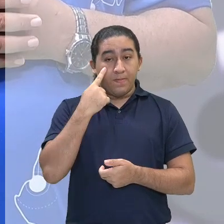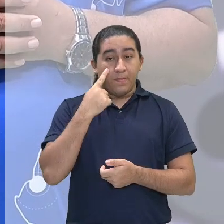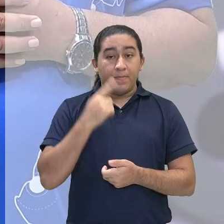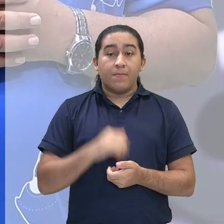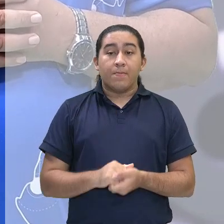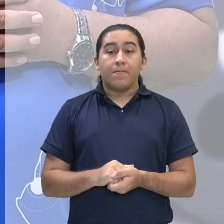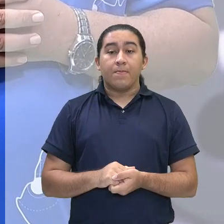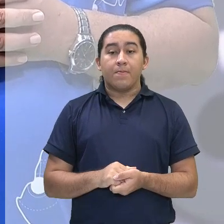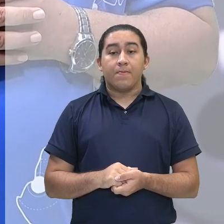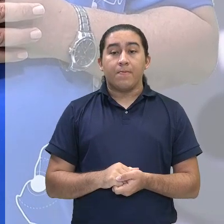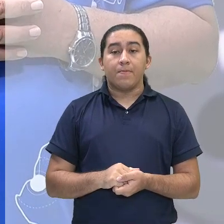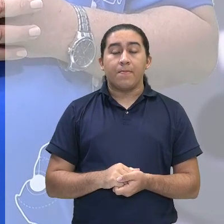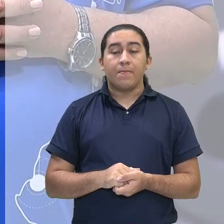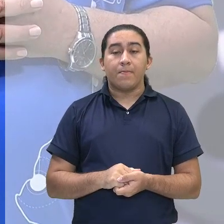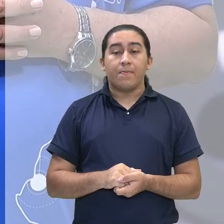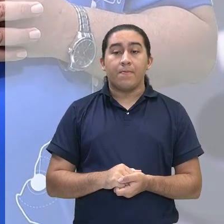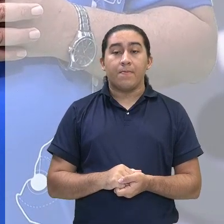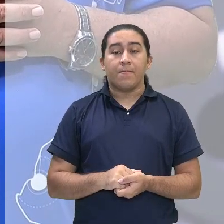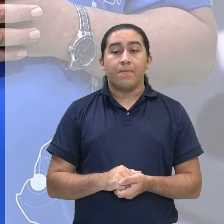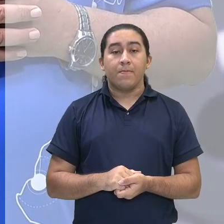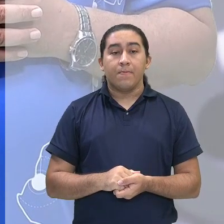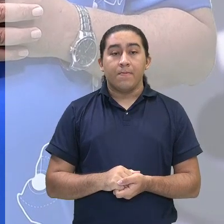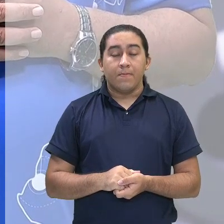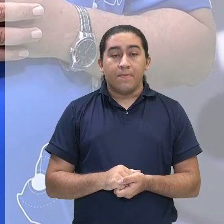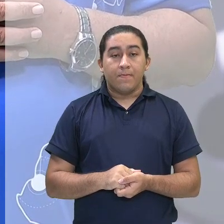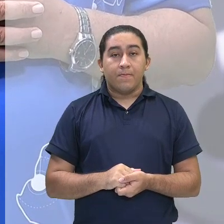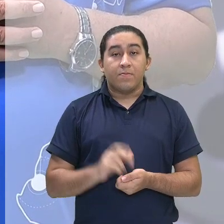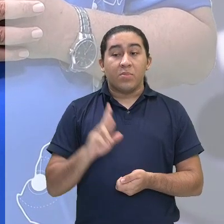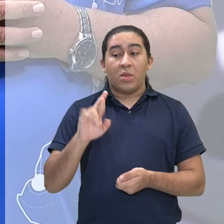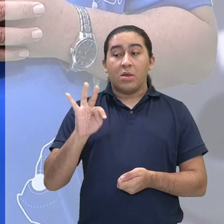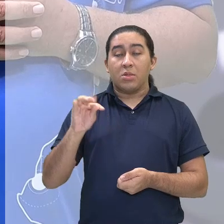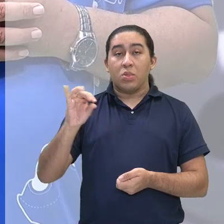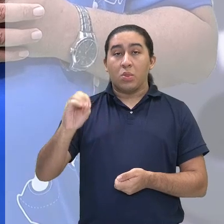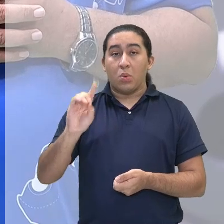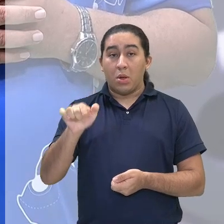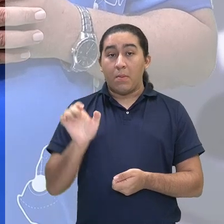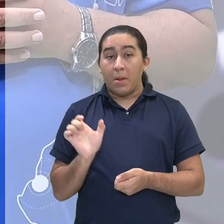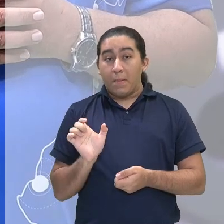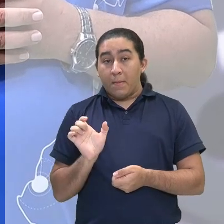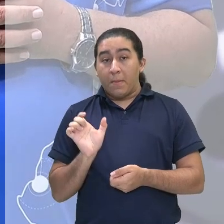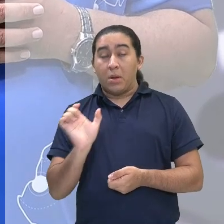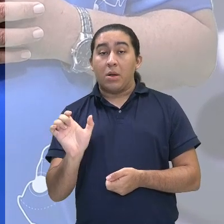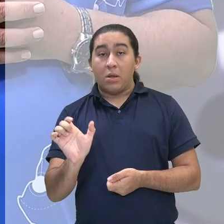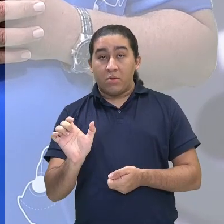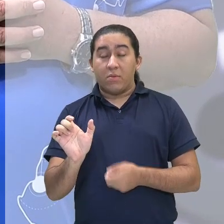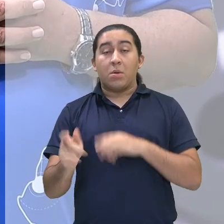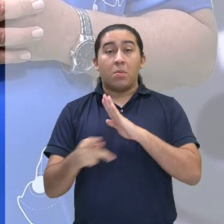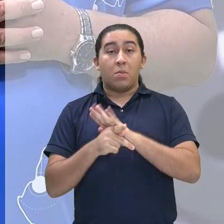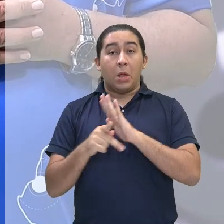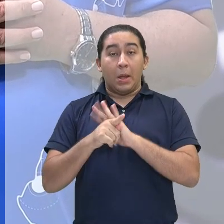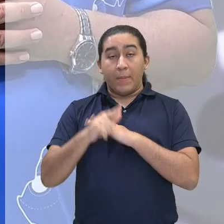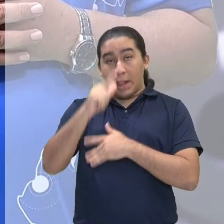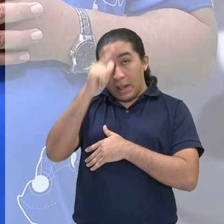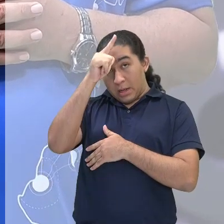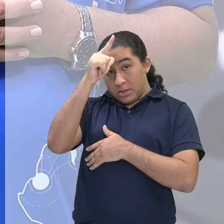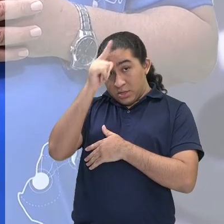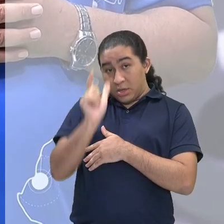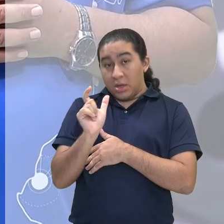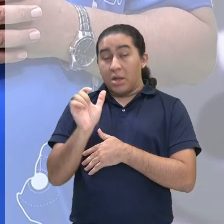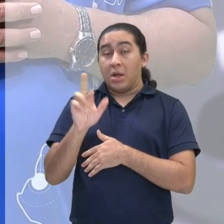os ritos. Rito é uma palavra com origem no termo latim